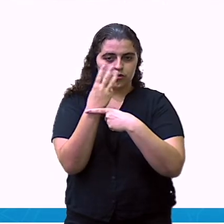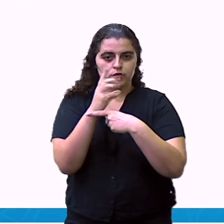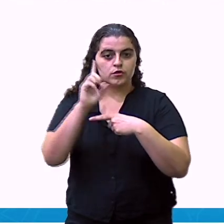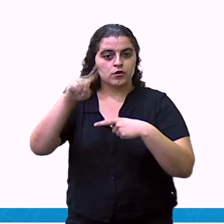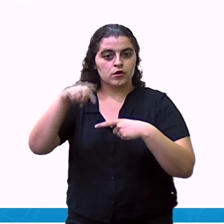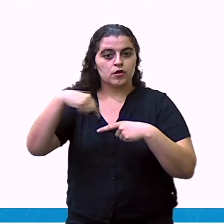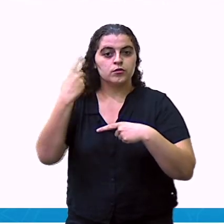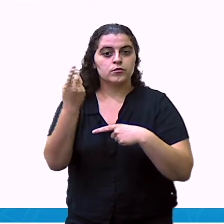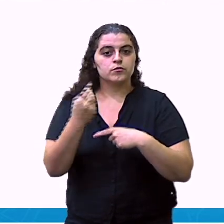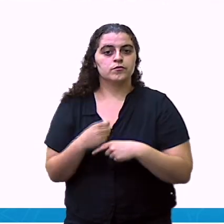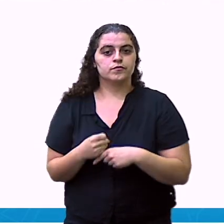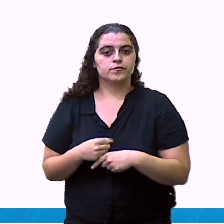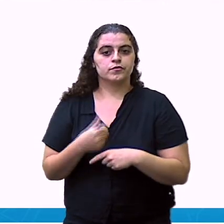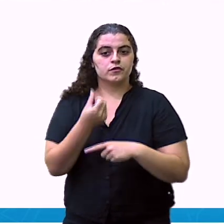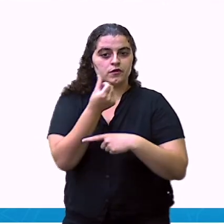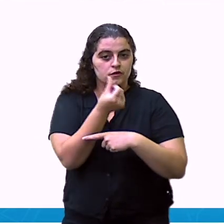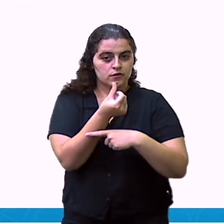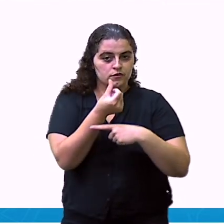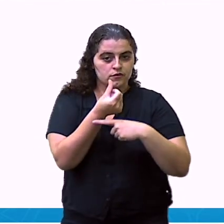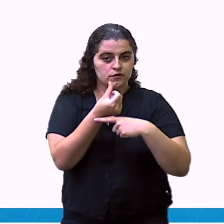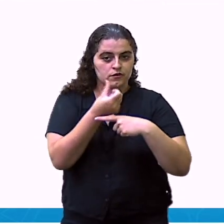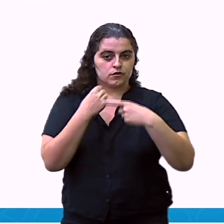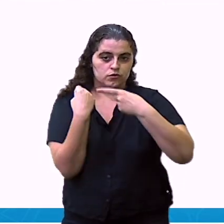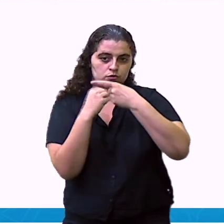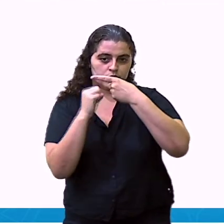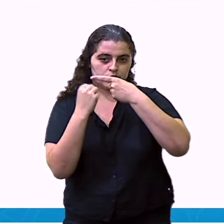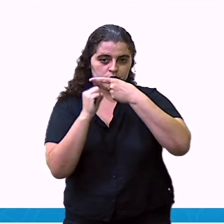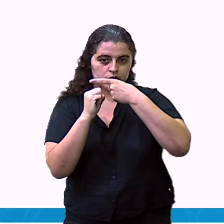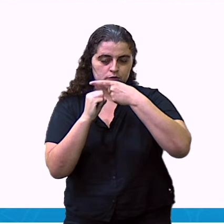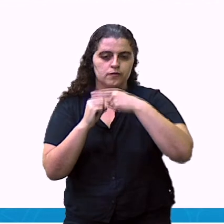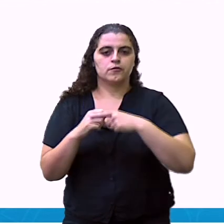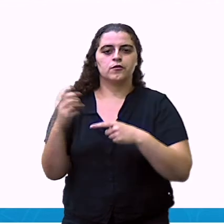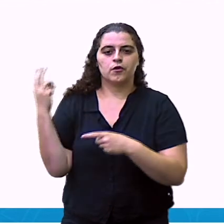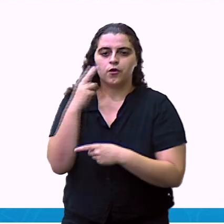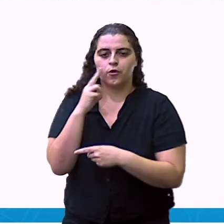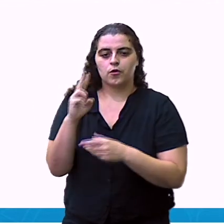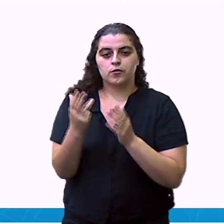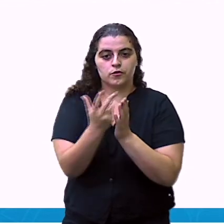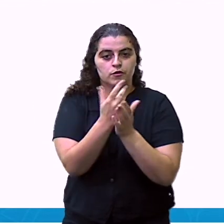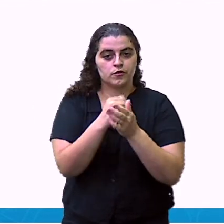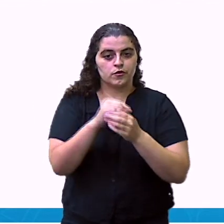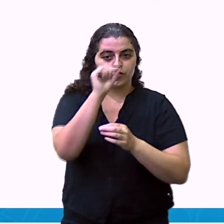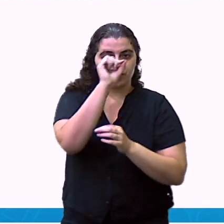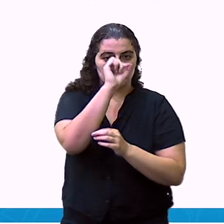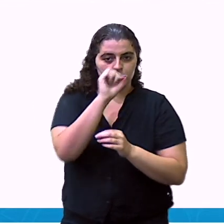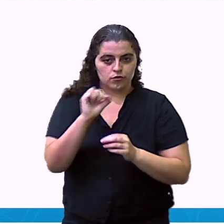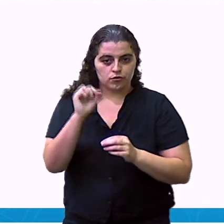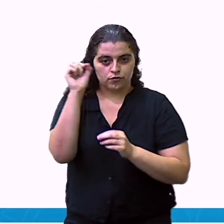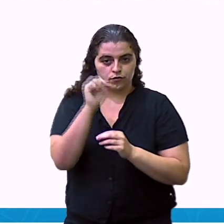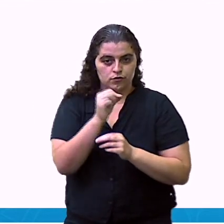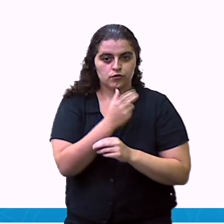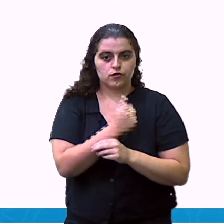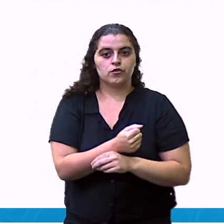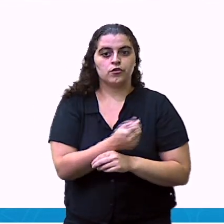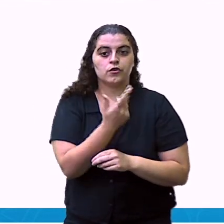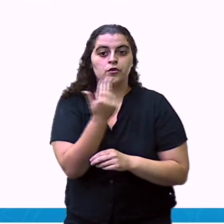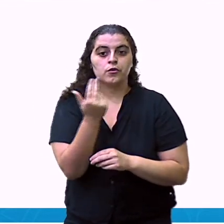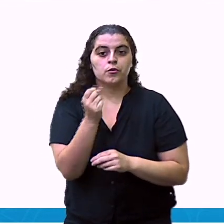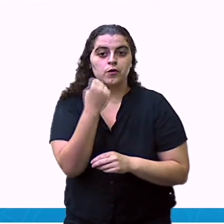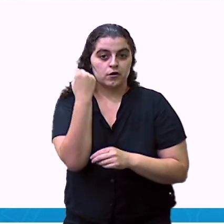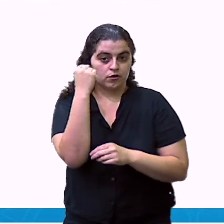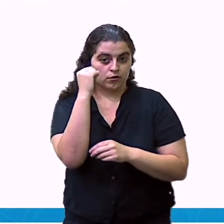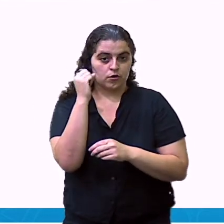Na última fração, nós temos 6/8. Uma figura fracionada em 8 partes e